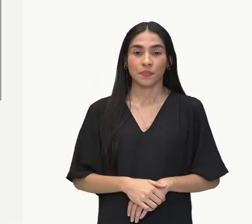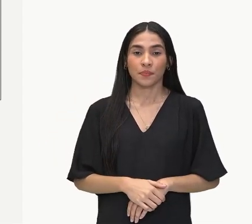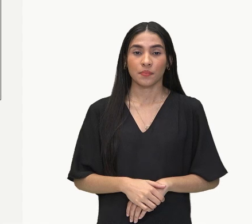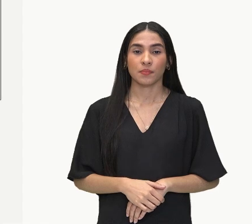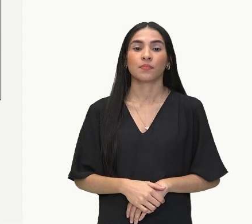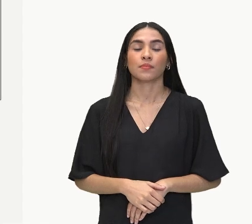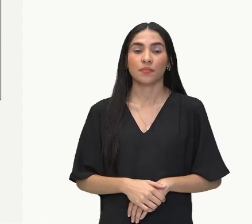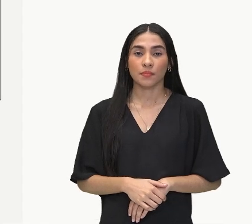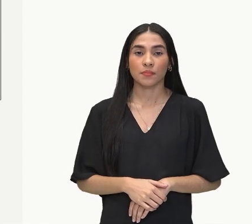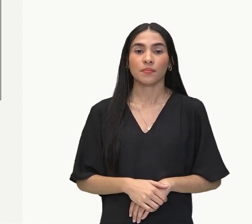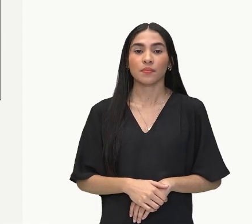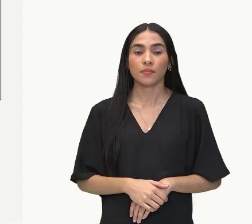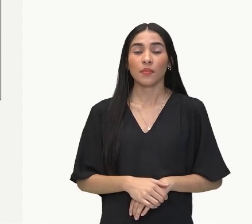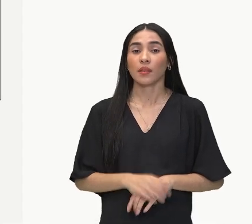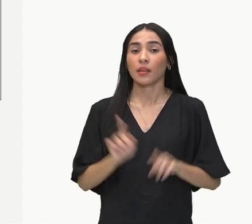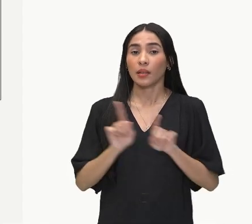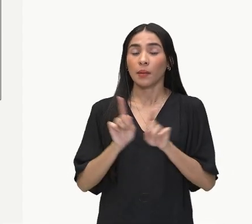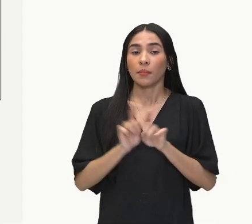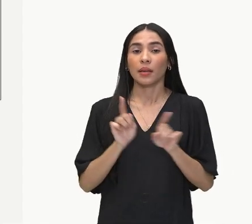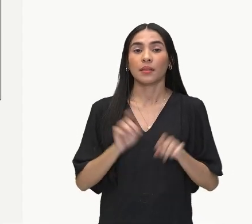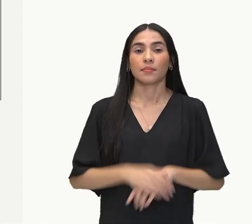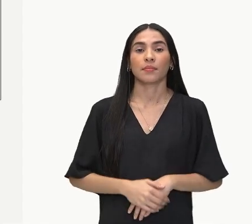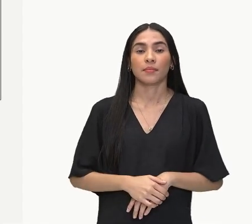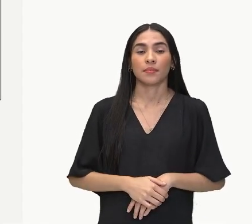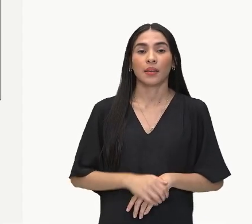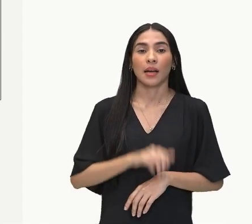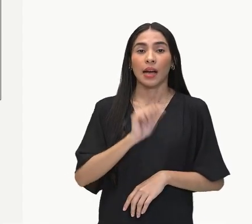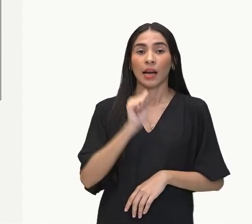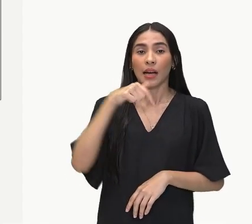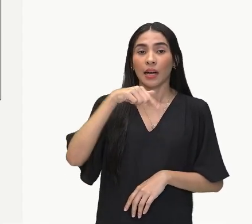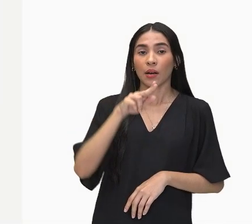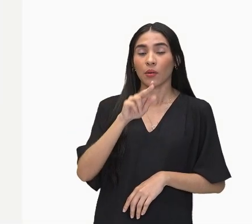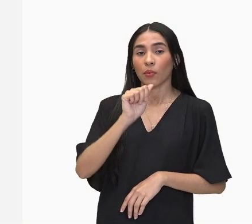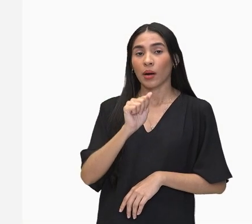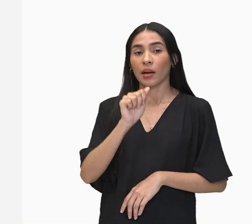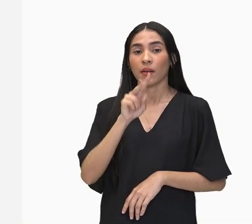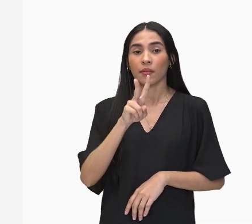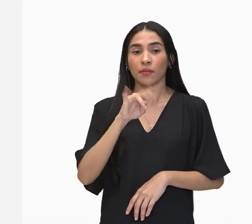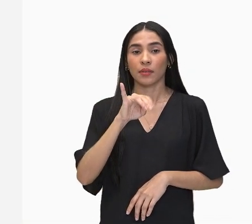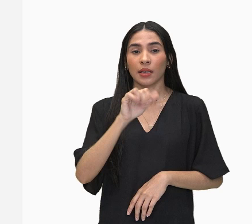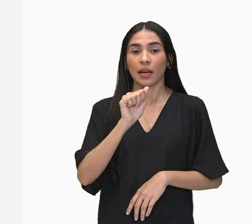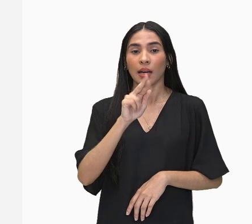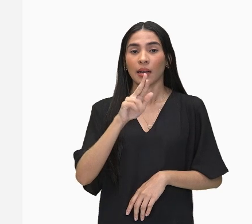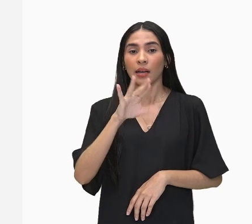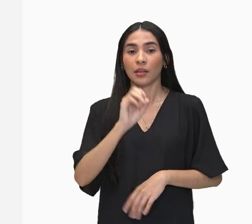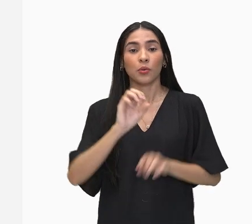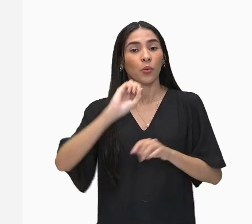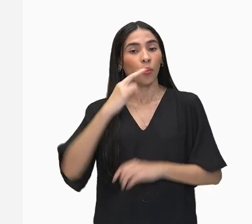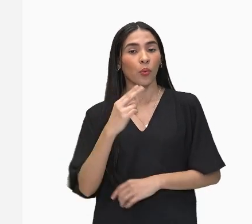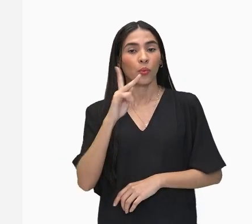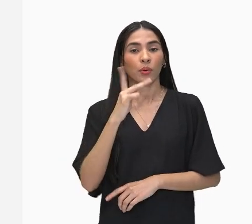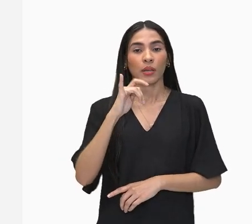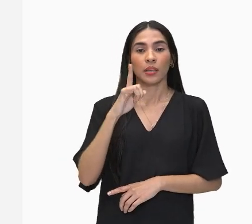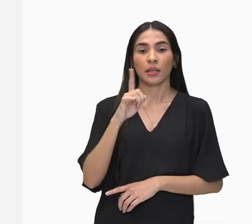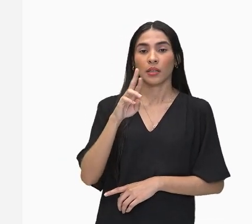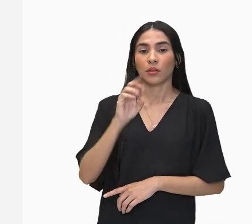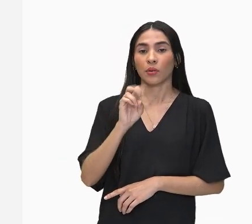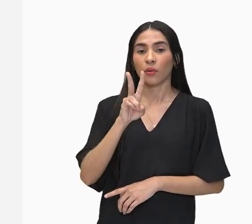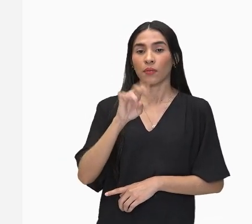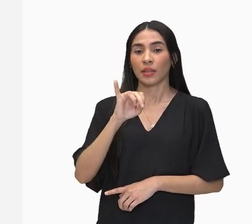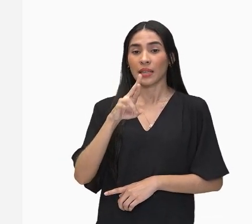transporte aquaviário ou hidroviário no Brasil, o transporte aquaviário,